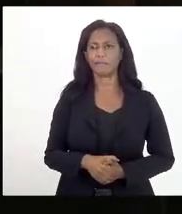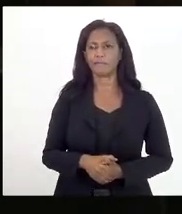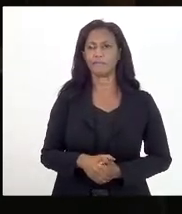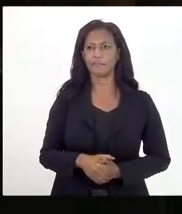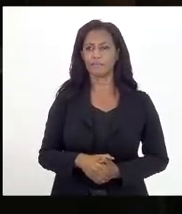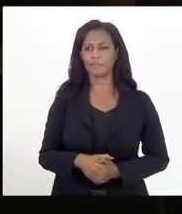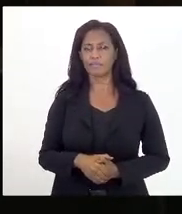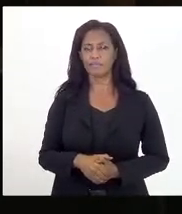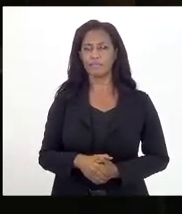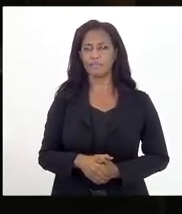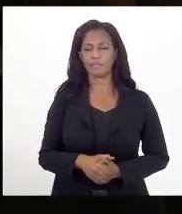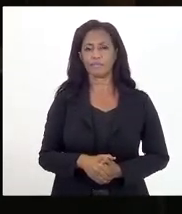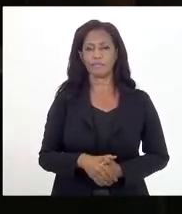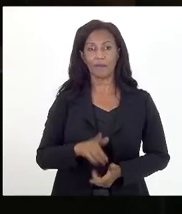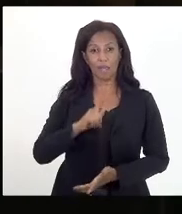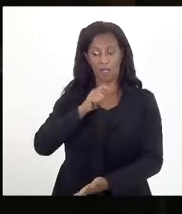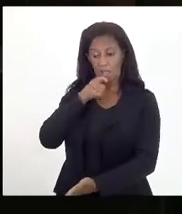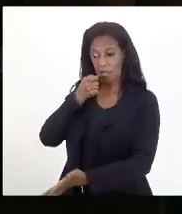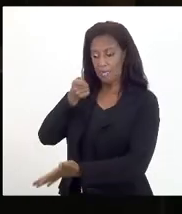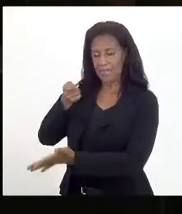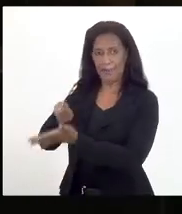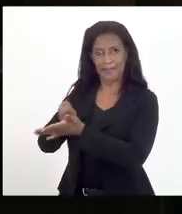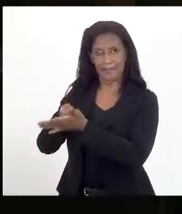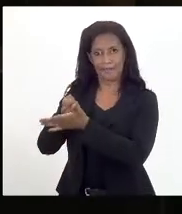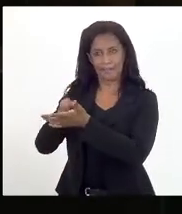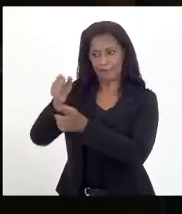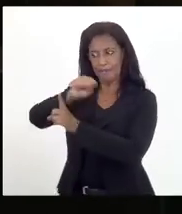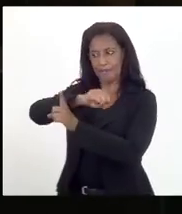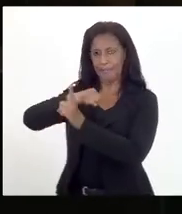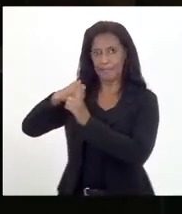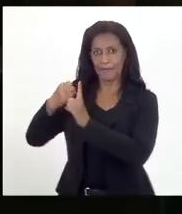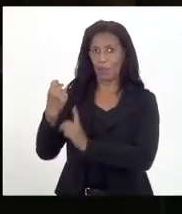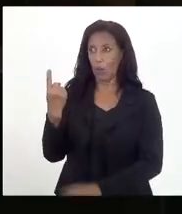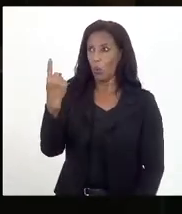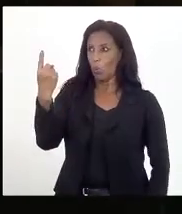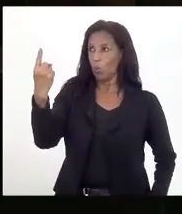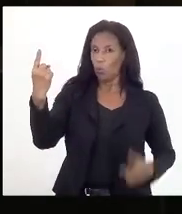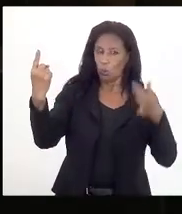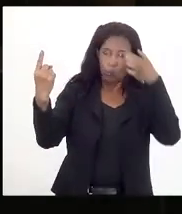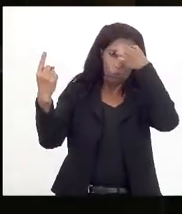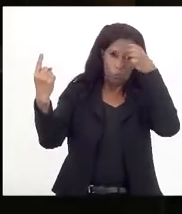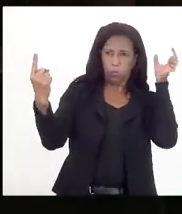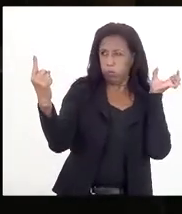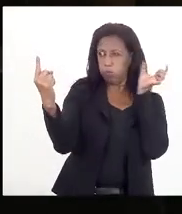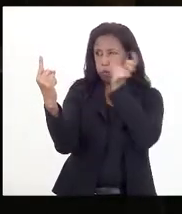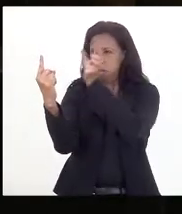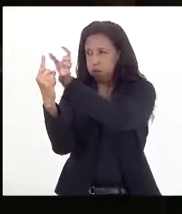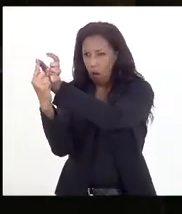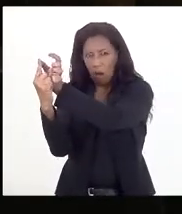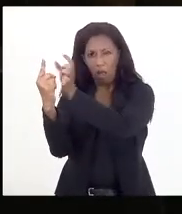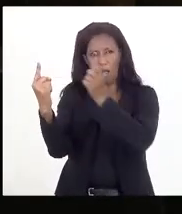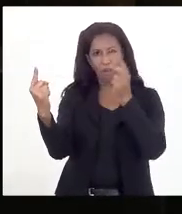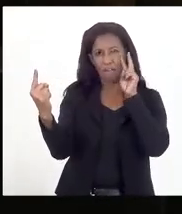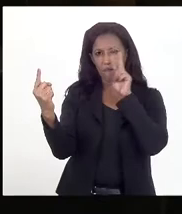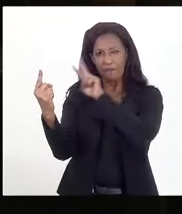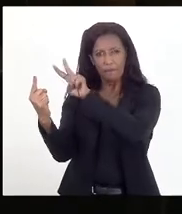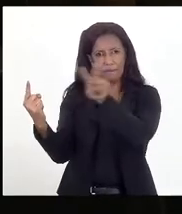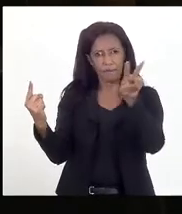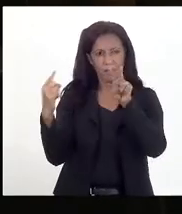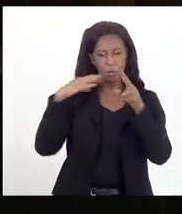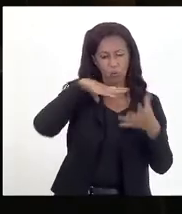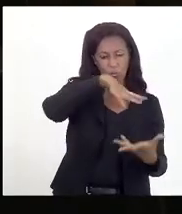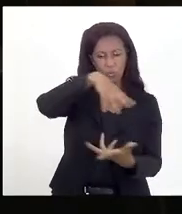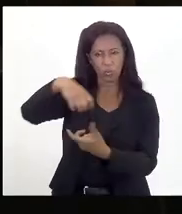é a tentativa de em pó a sociedade um só pensamento uma só visão de mundo